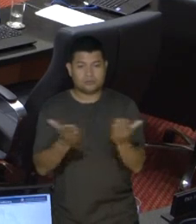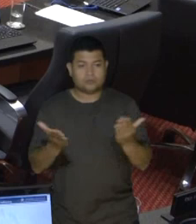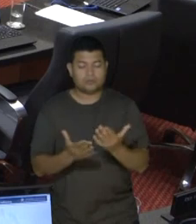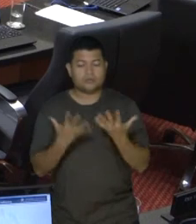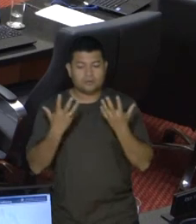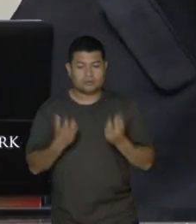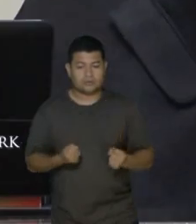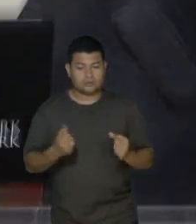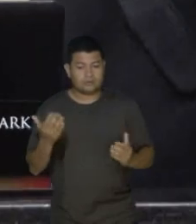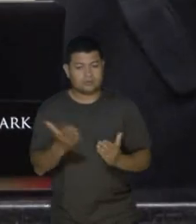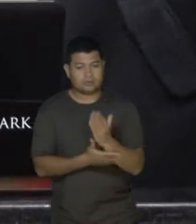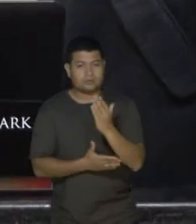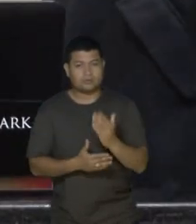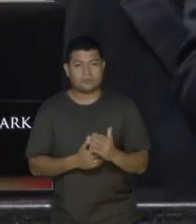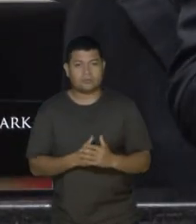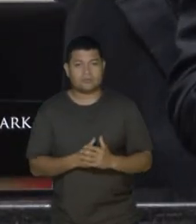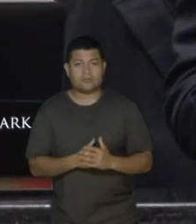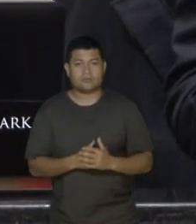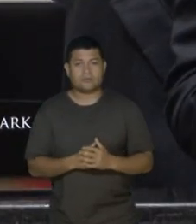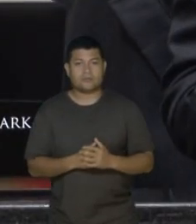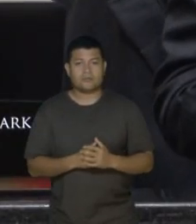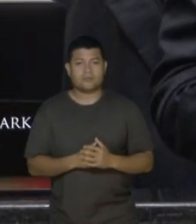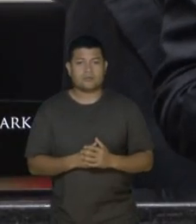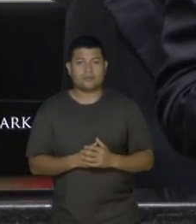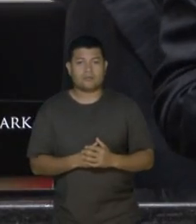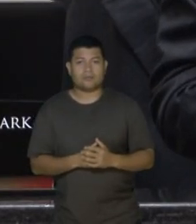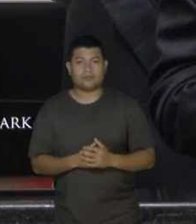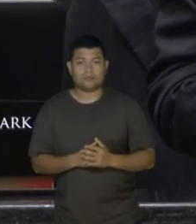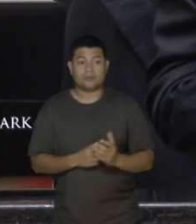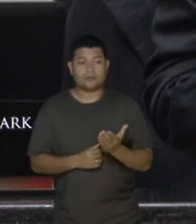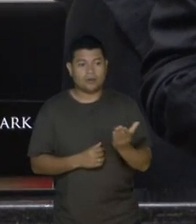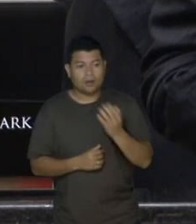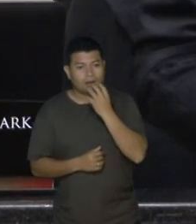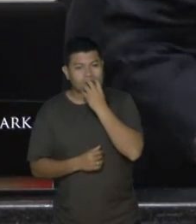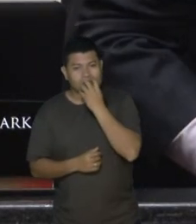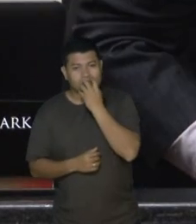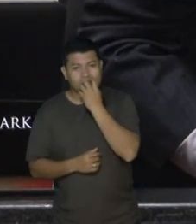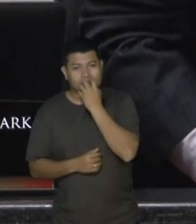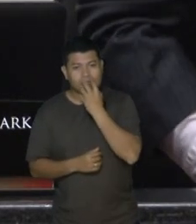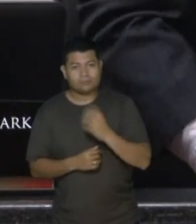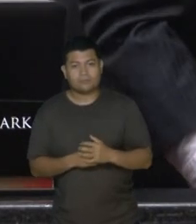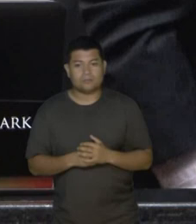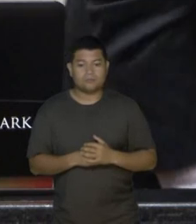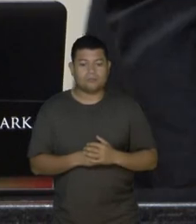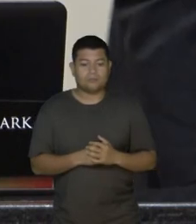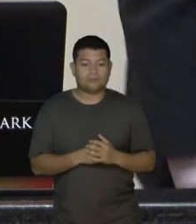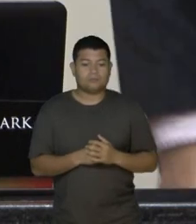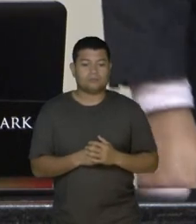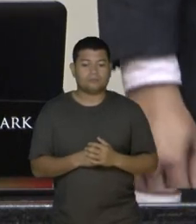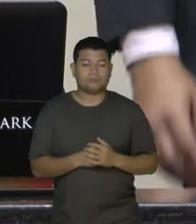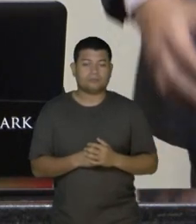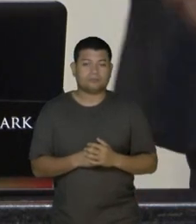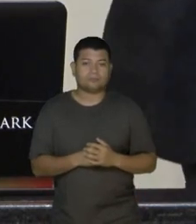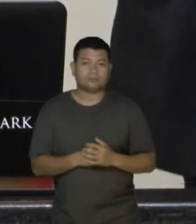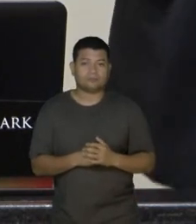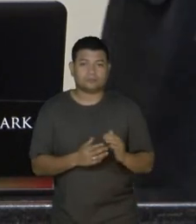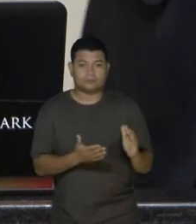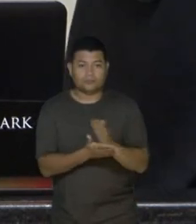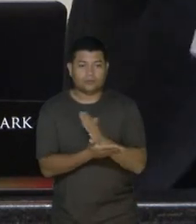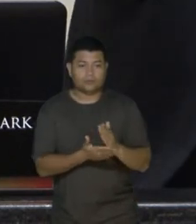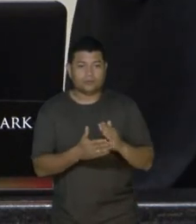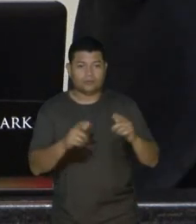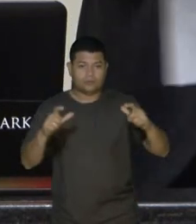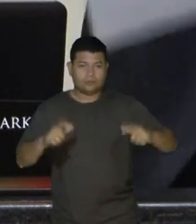aos senhores deputados, esses cães, inclusive em espaços